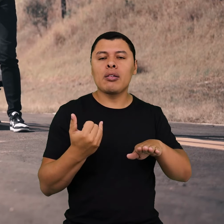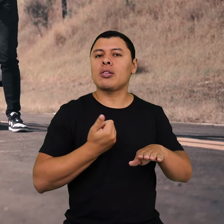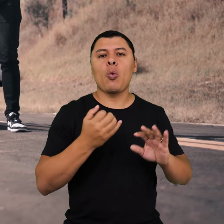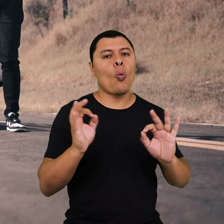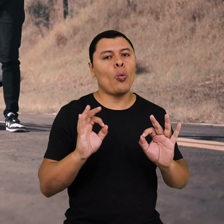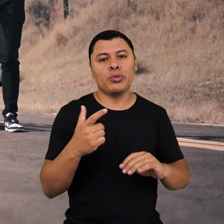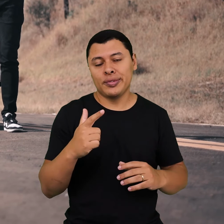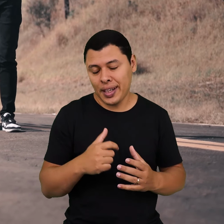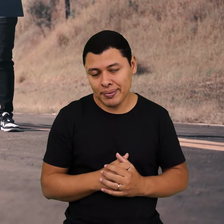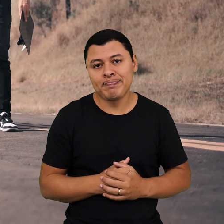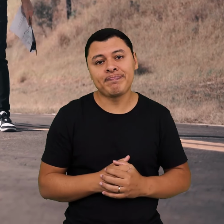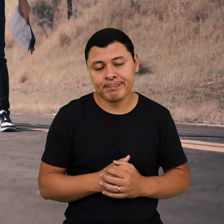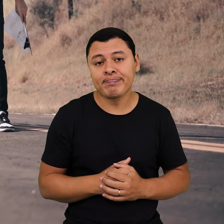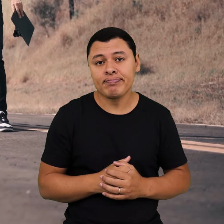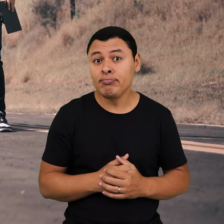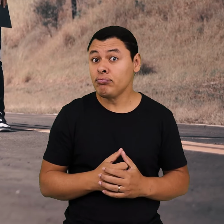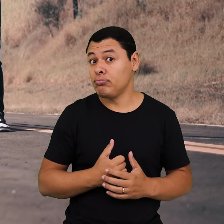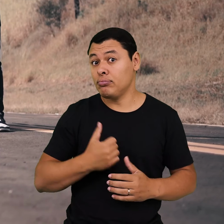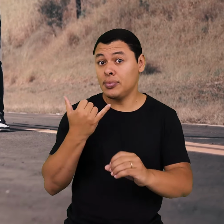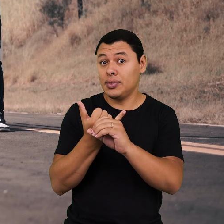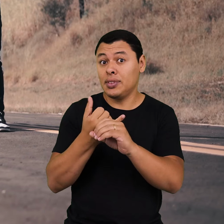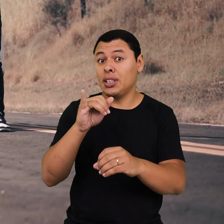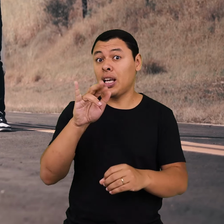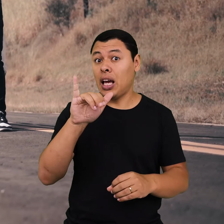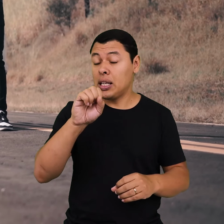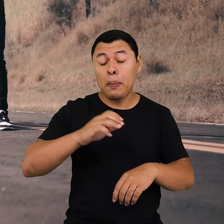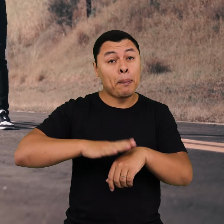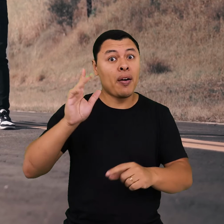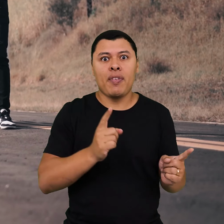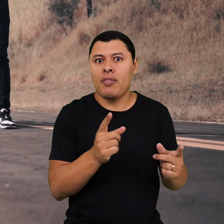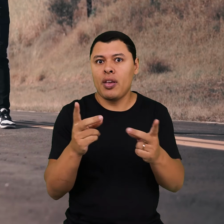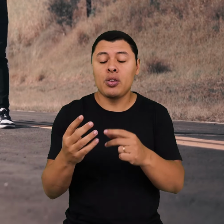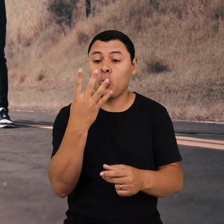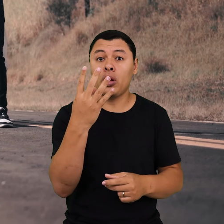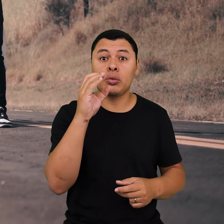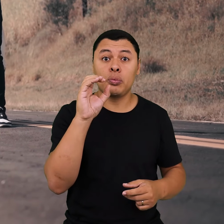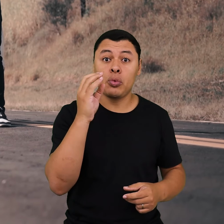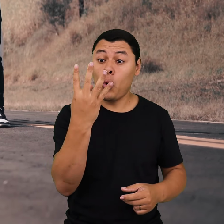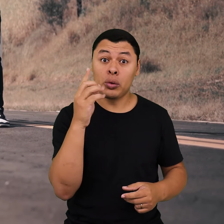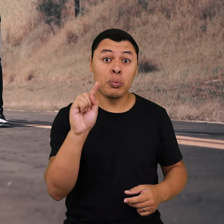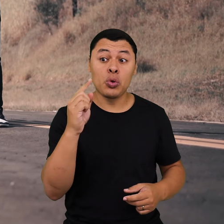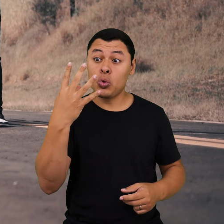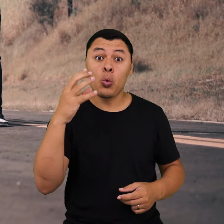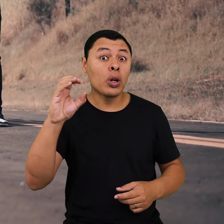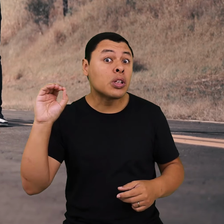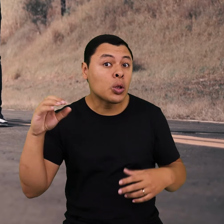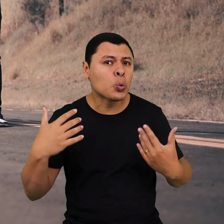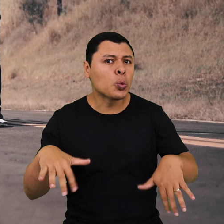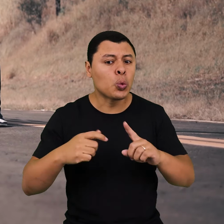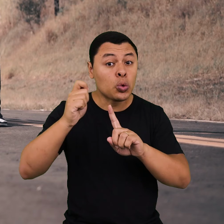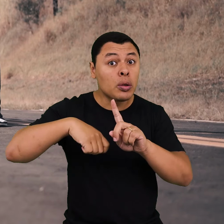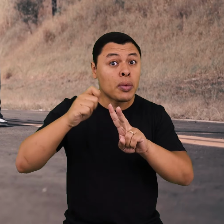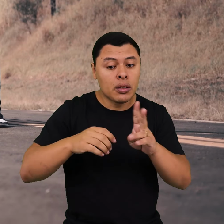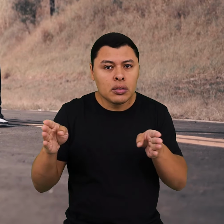limitado por isso. Esse é o carro mais vendido, como eu falei, né, desses quatro, então 4.400 em emplacamento, se a gente considerar os 2 meses, né, março